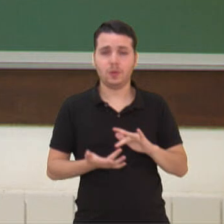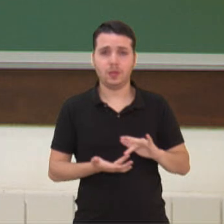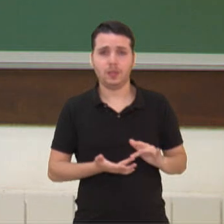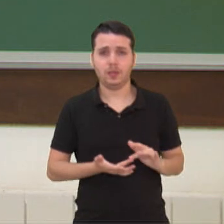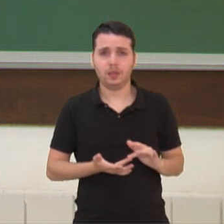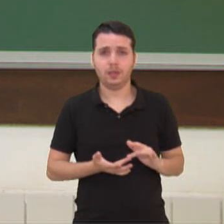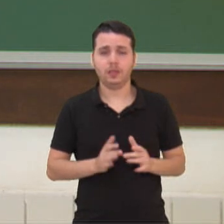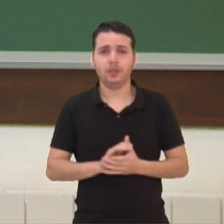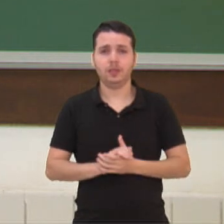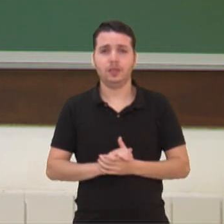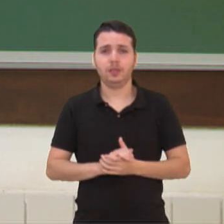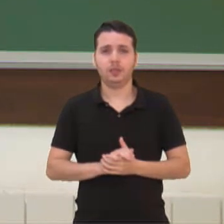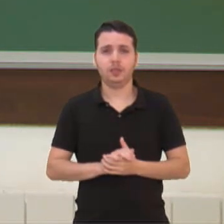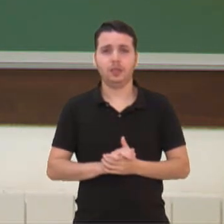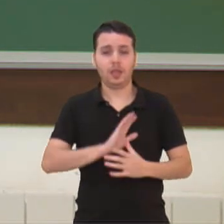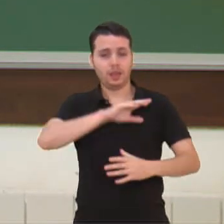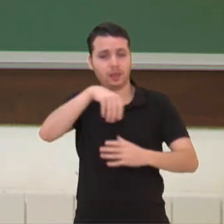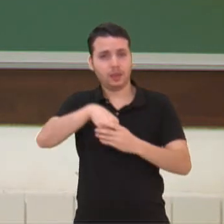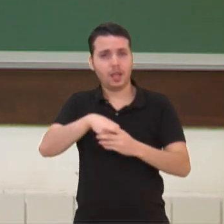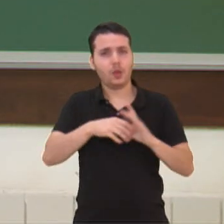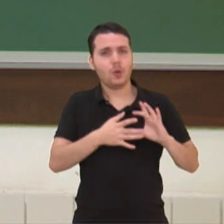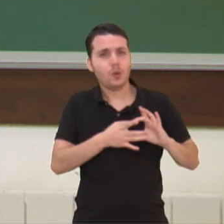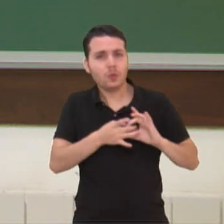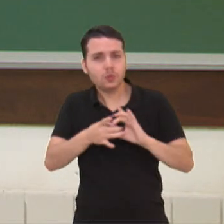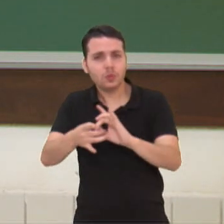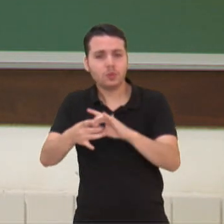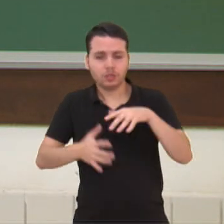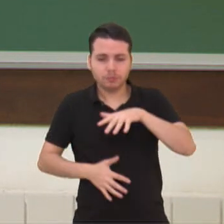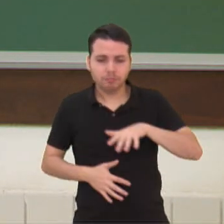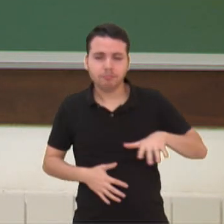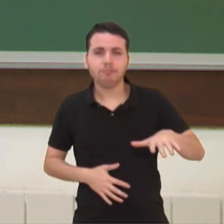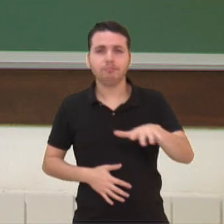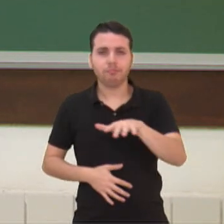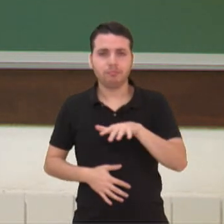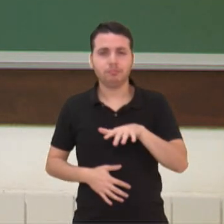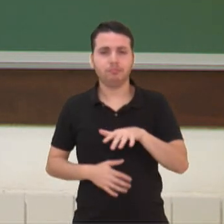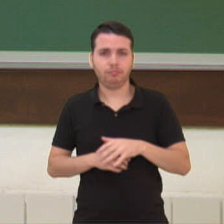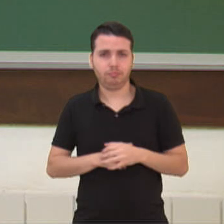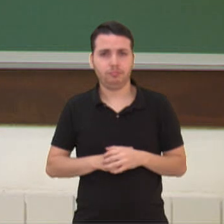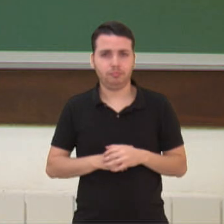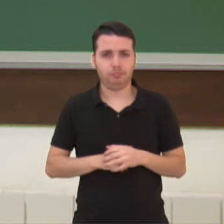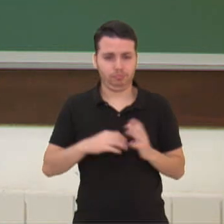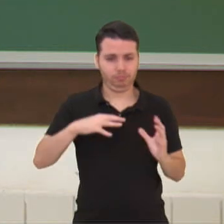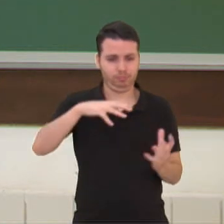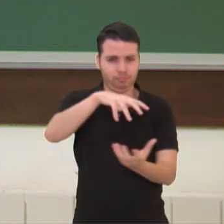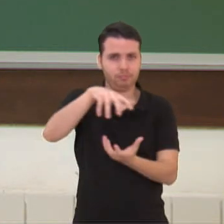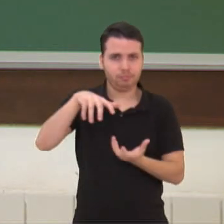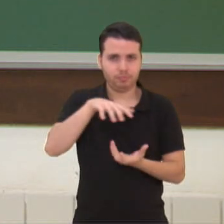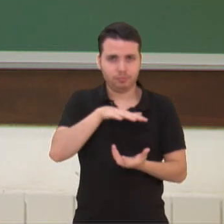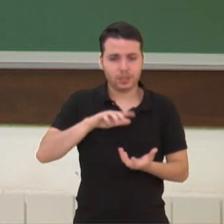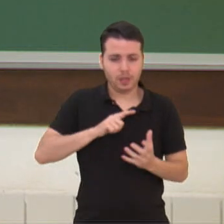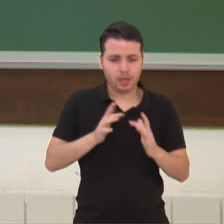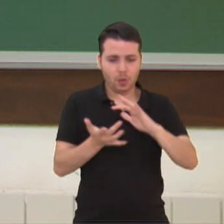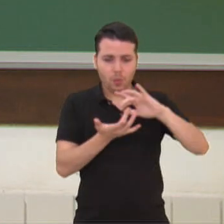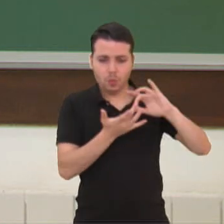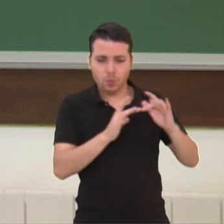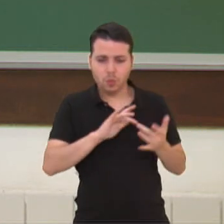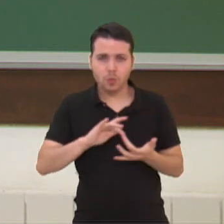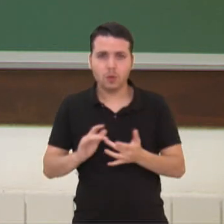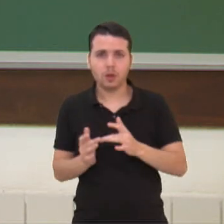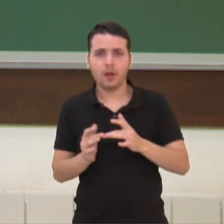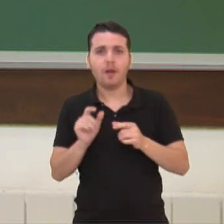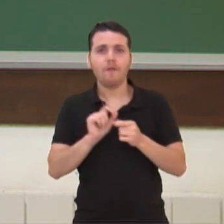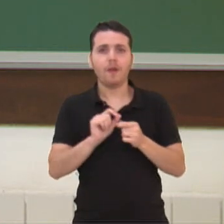ela está inserida no nosso contexto do espaço geográfico, né, na ideia de que ela conecta